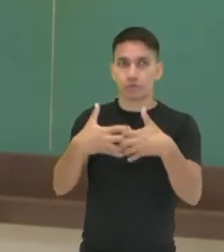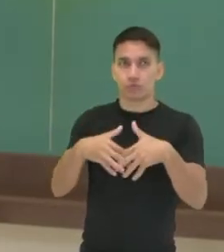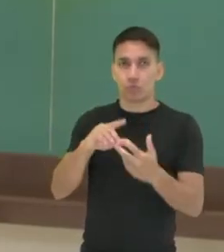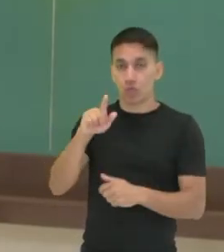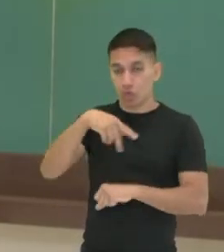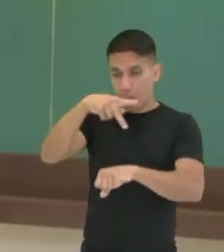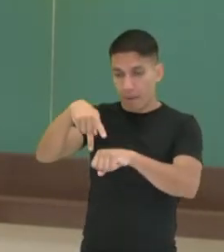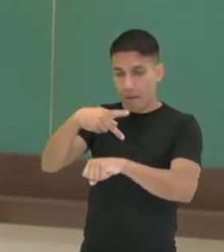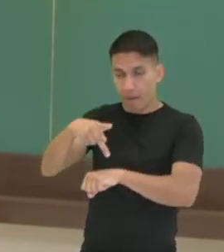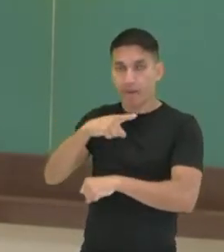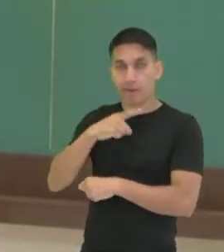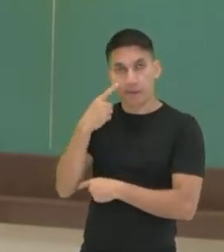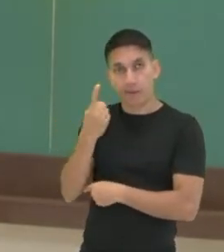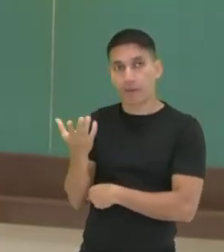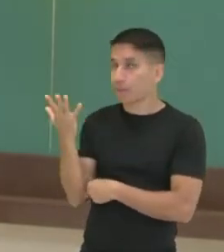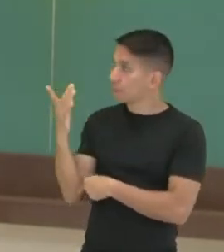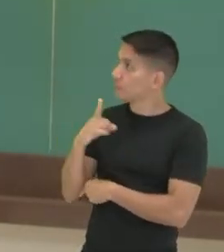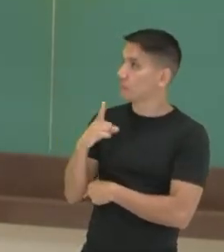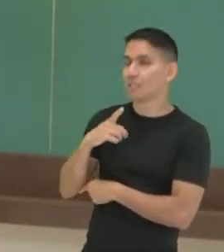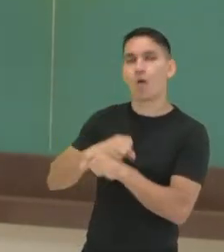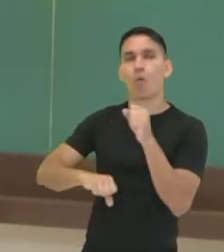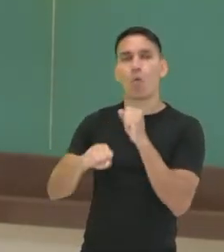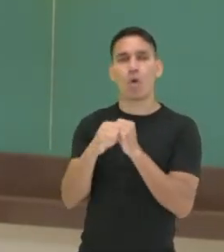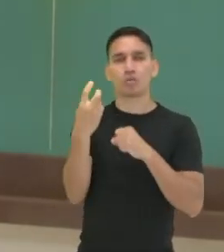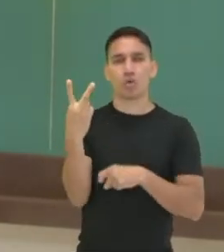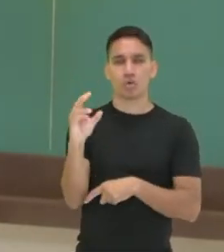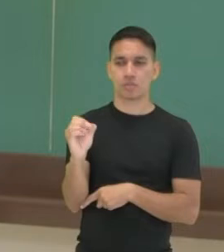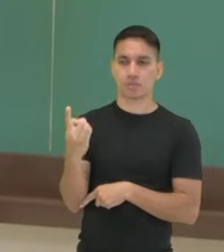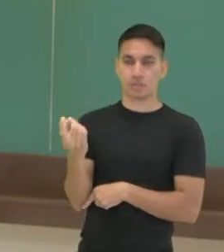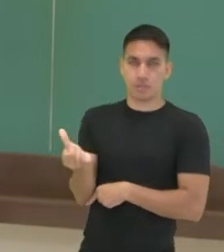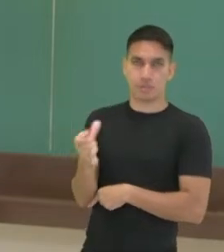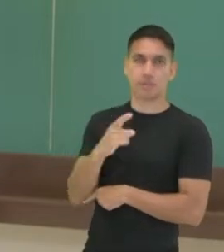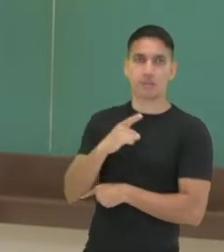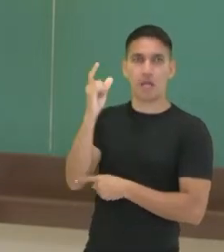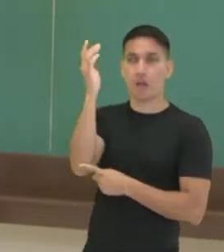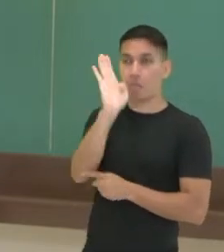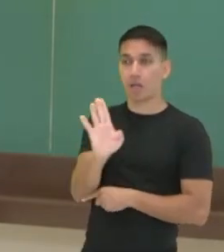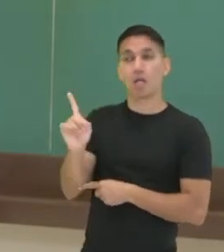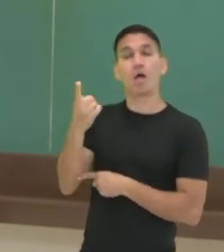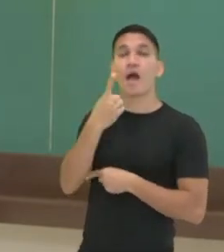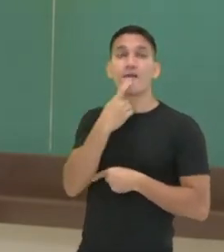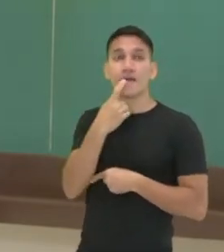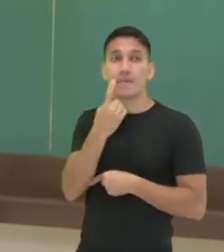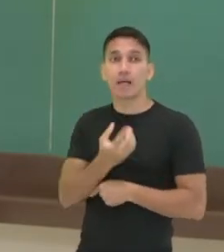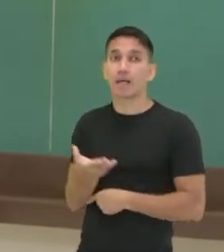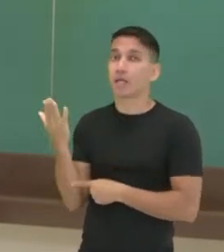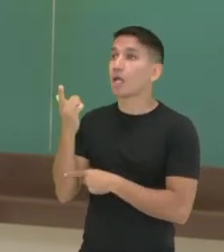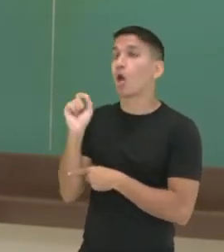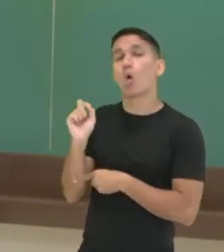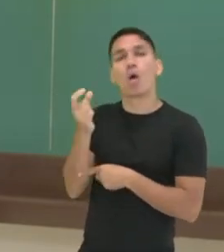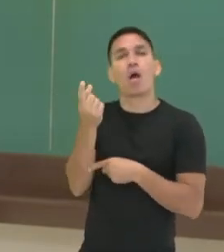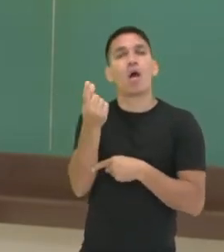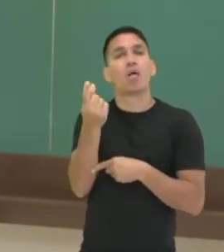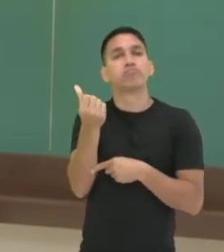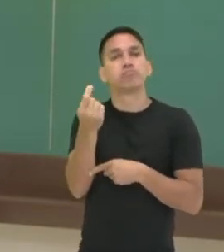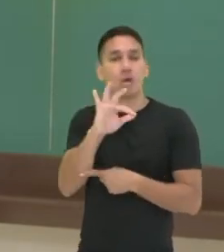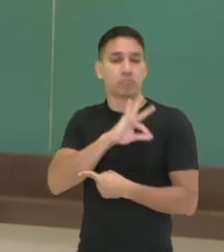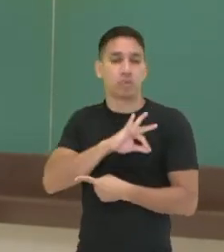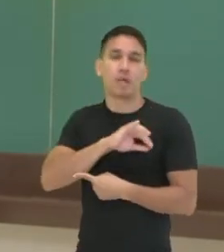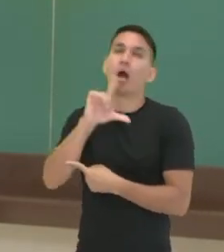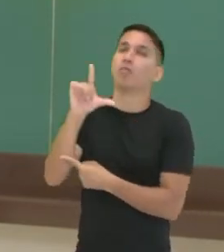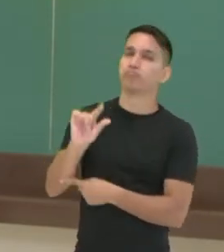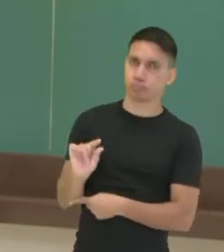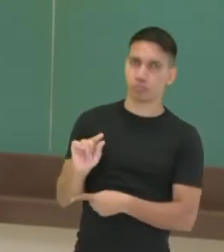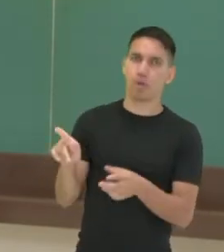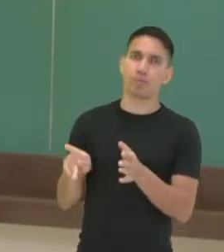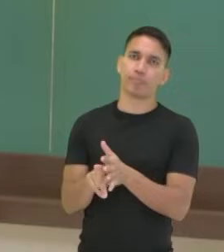país a gente tem um mapa que é de 2016, e em vermelhinho a gente tem a menor renda per capita, que seria o estado lá